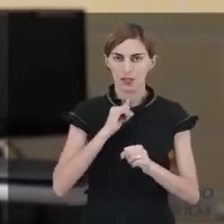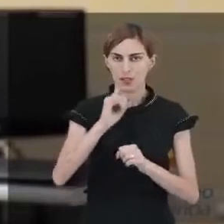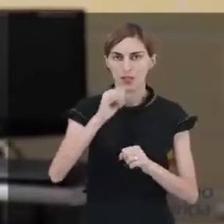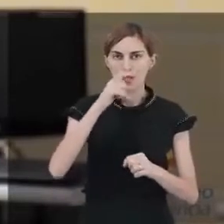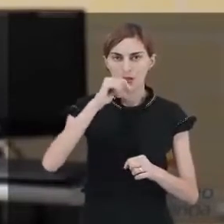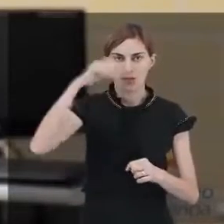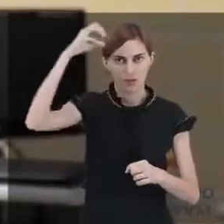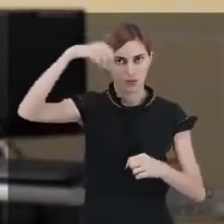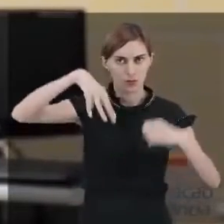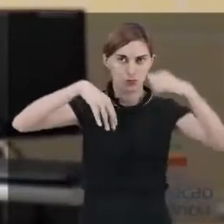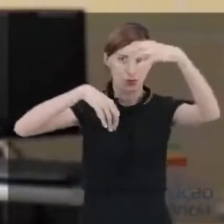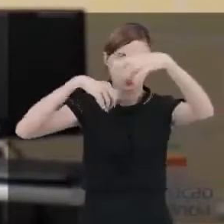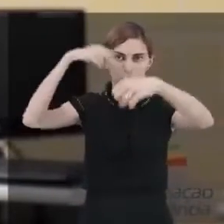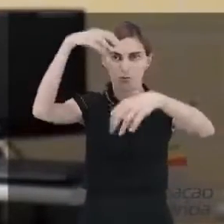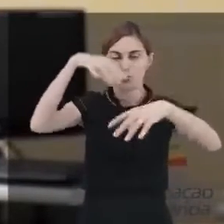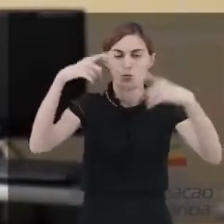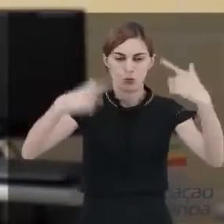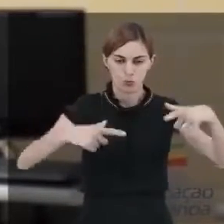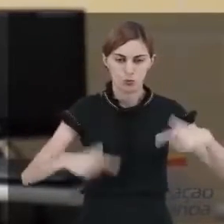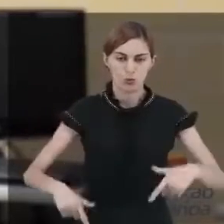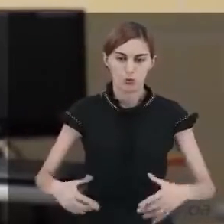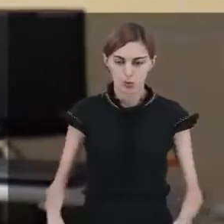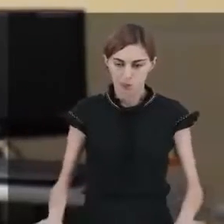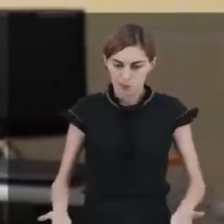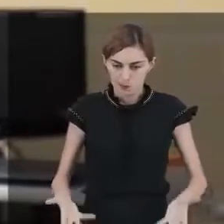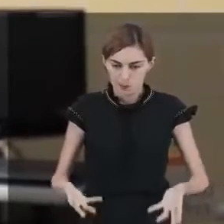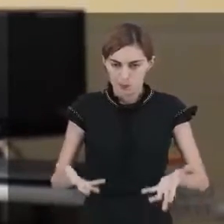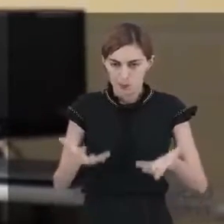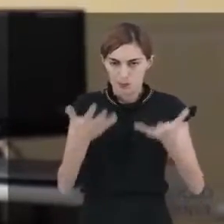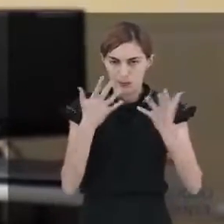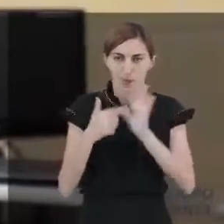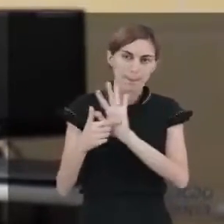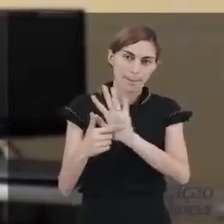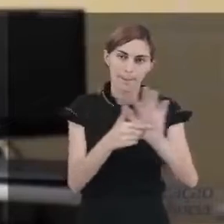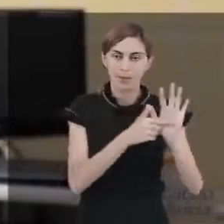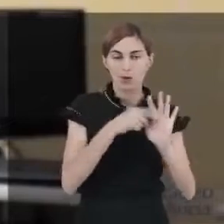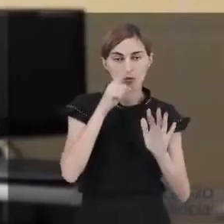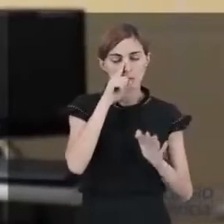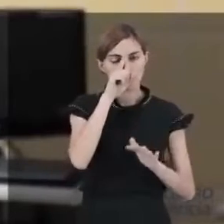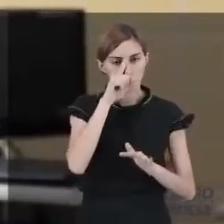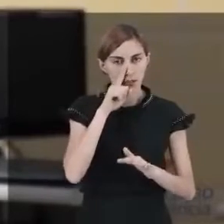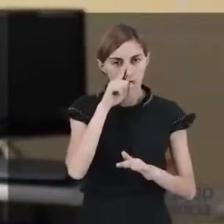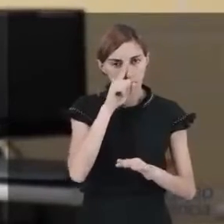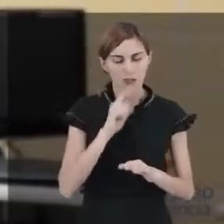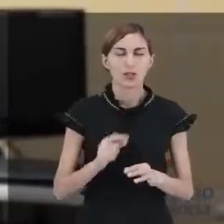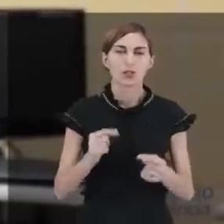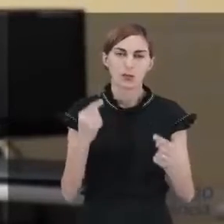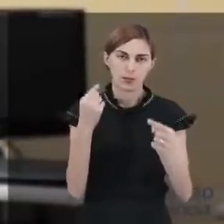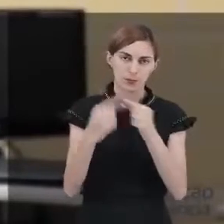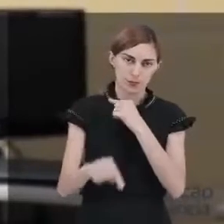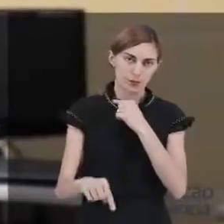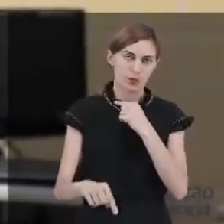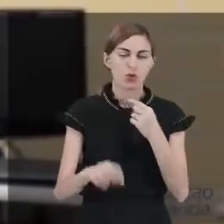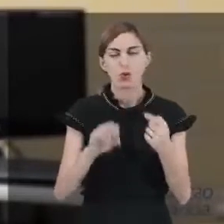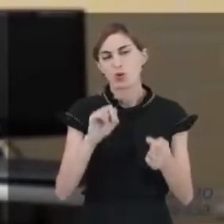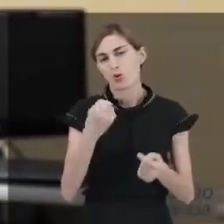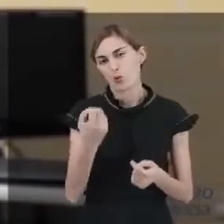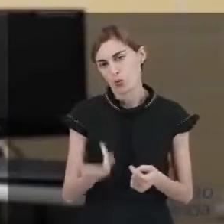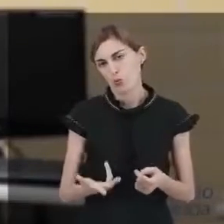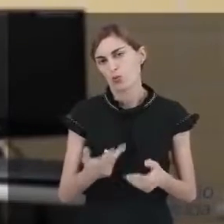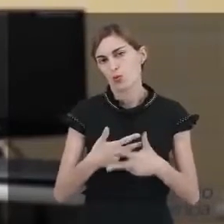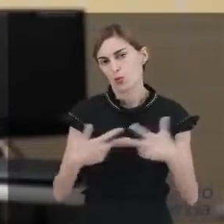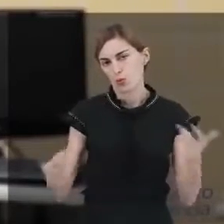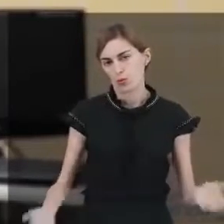bomba. Na hora que um ambiente tiver um fator que esteja indicativo que está havendo uma irregularidade ou um sinistro ou uma